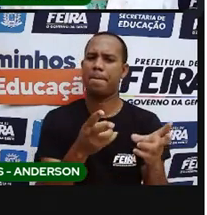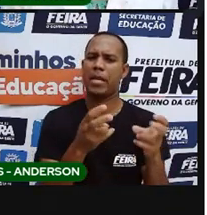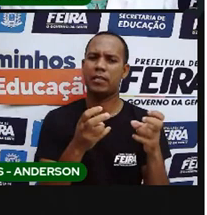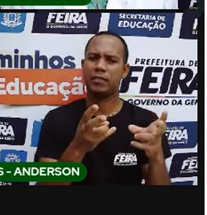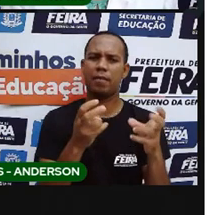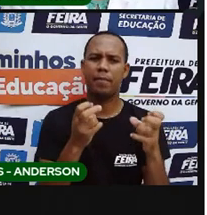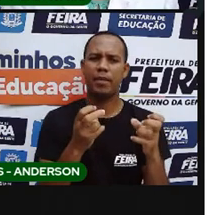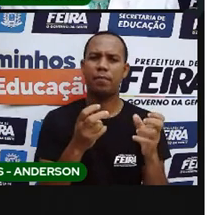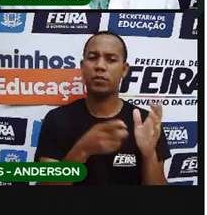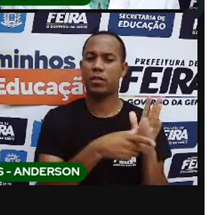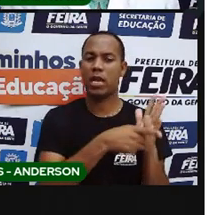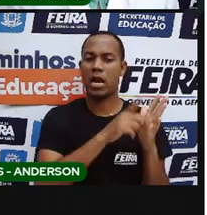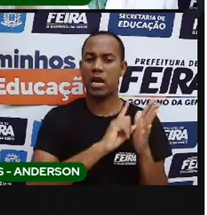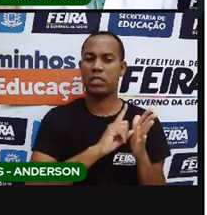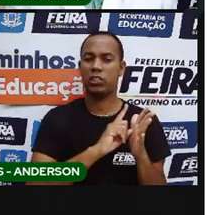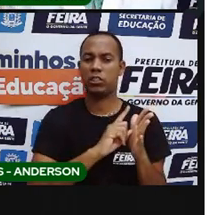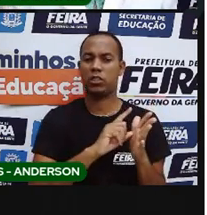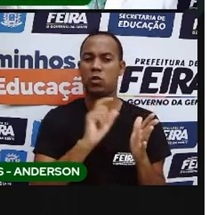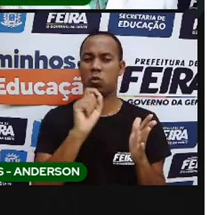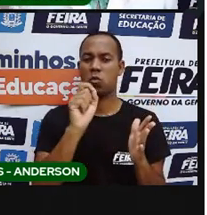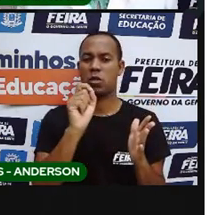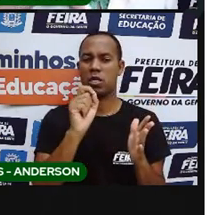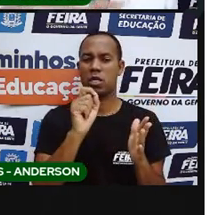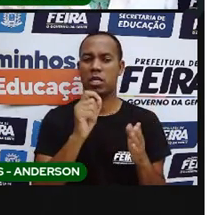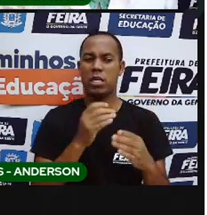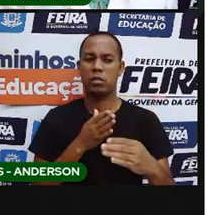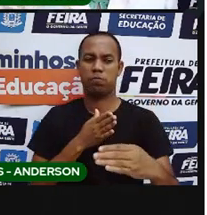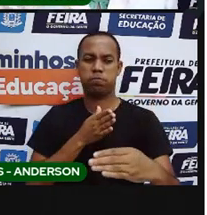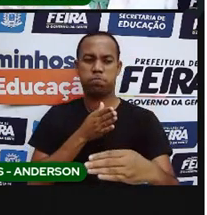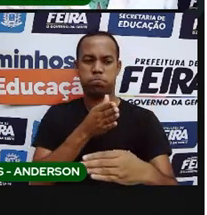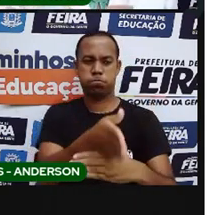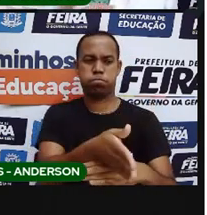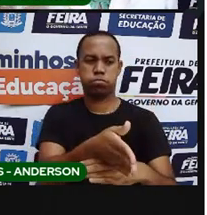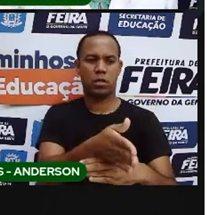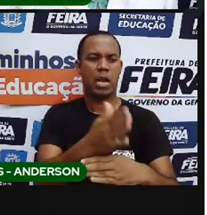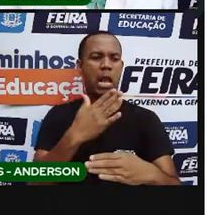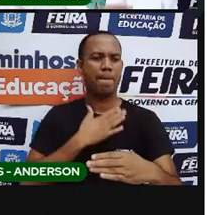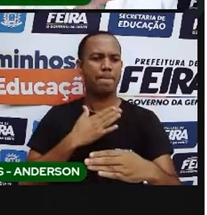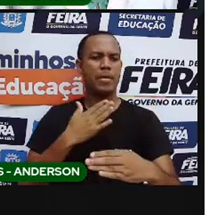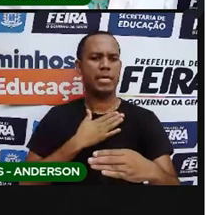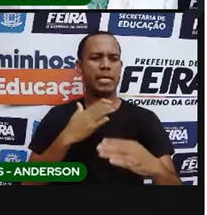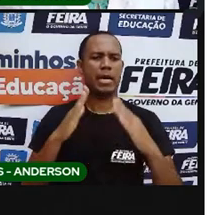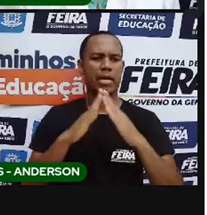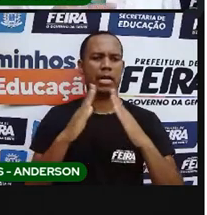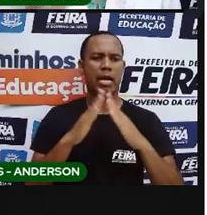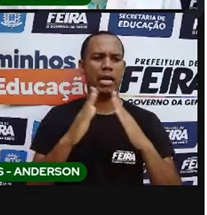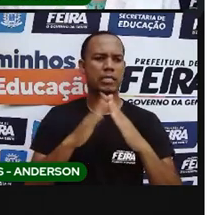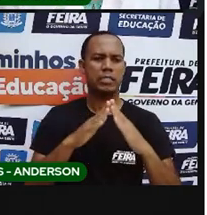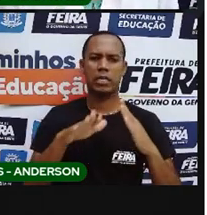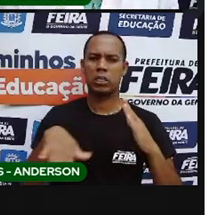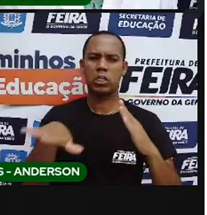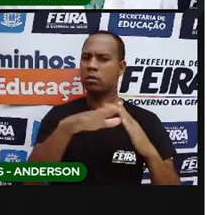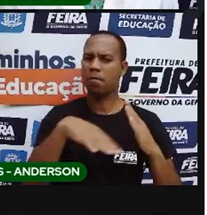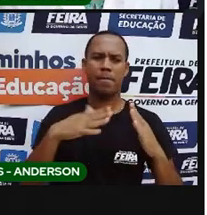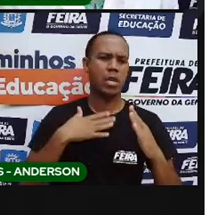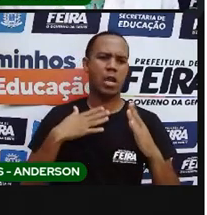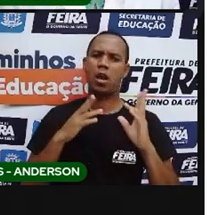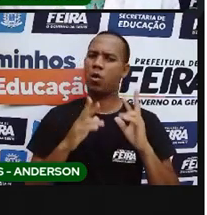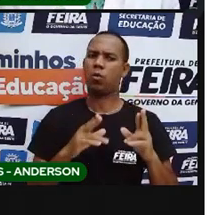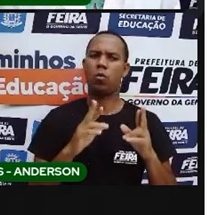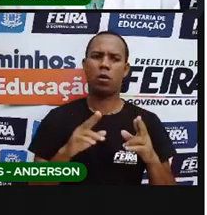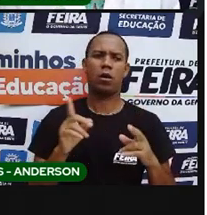de colonização, né, que é você pegar os poderes, chegam aqui e dizem não, ele vai começar a arrumar isso aqui, vai ser do nosso jeito